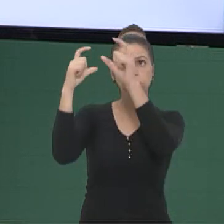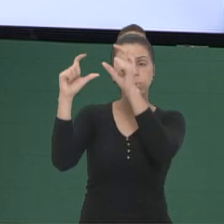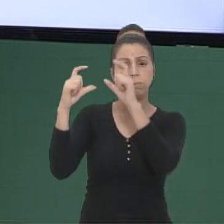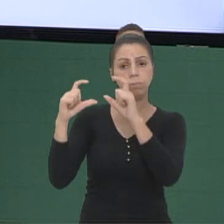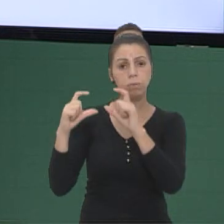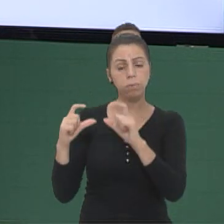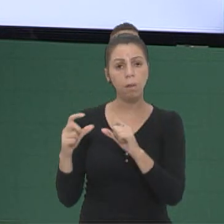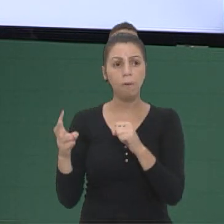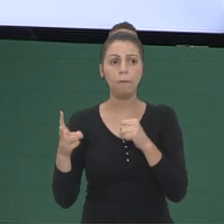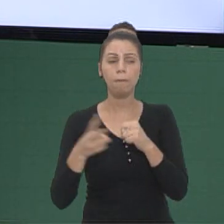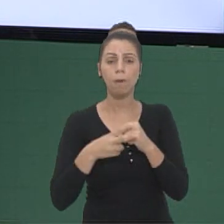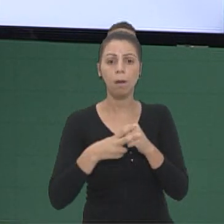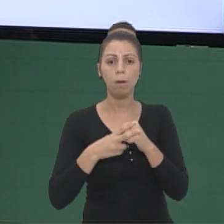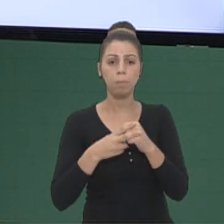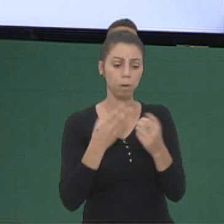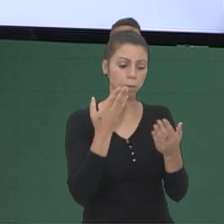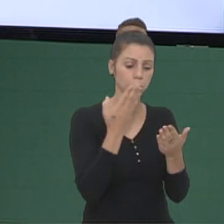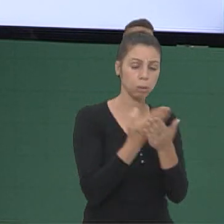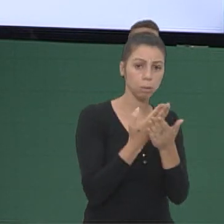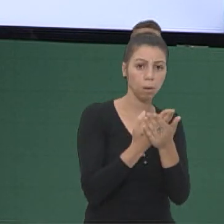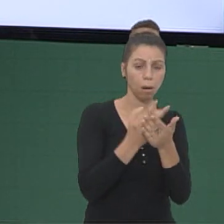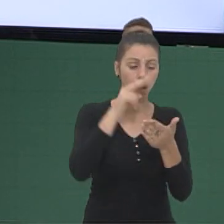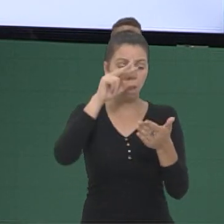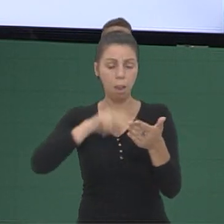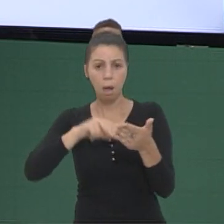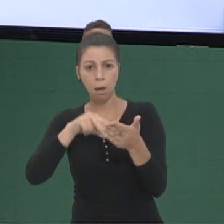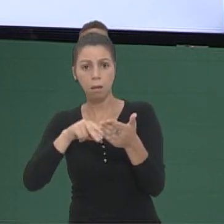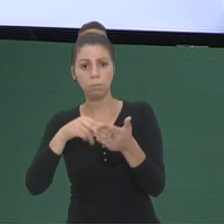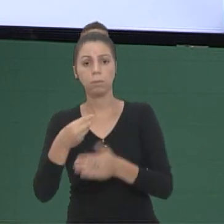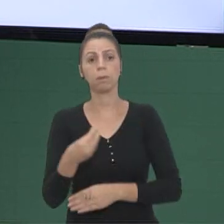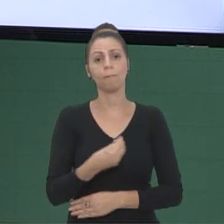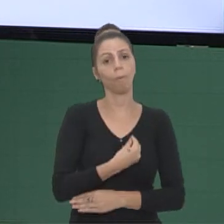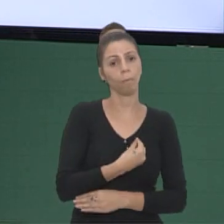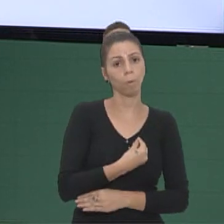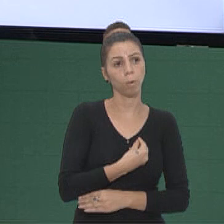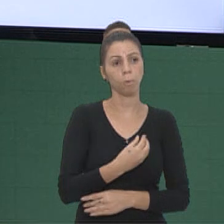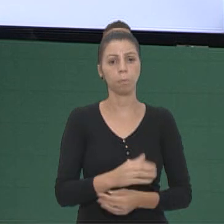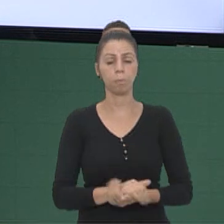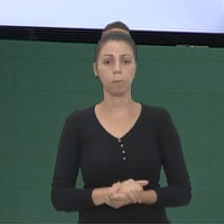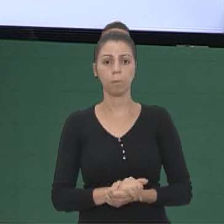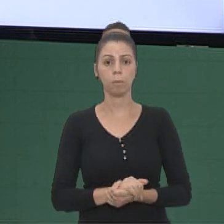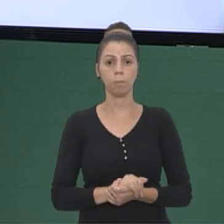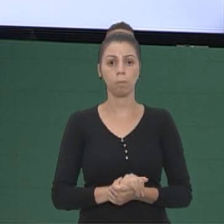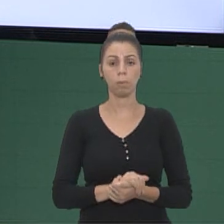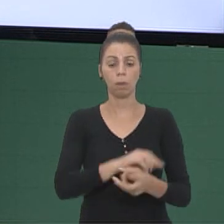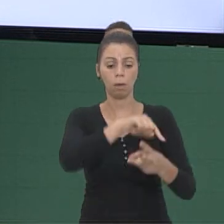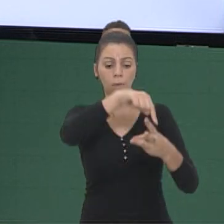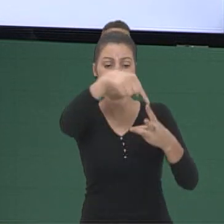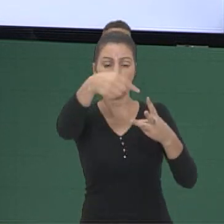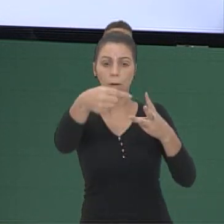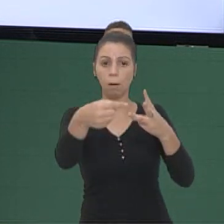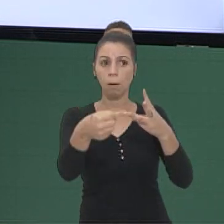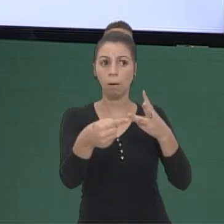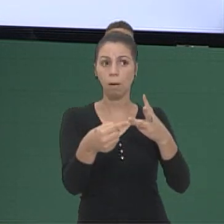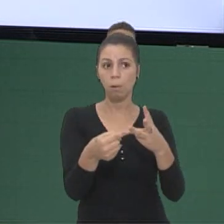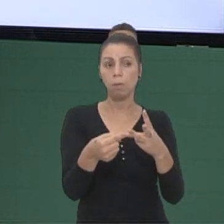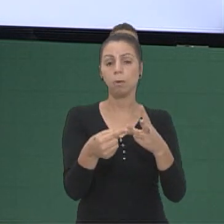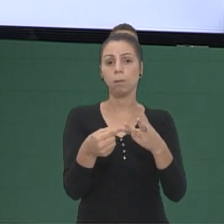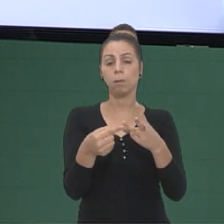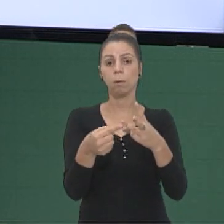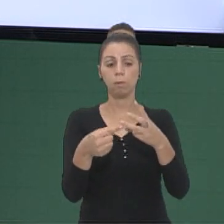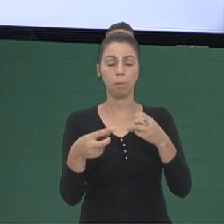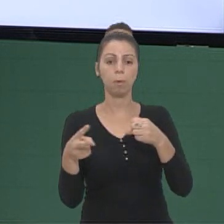verbos. Estudiar, ler e viver. Então, lembrando que nós vamos trabalhar com a raiz, o radical do